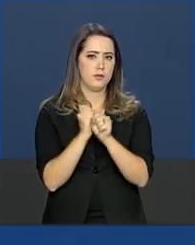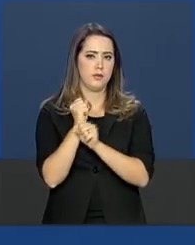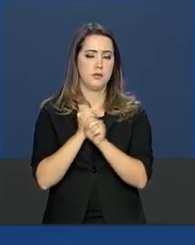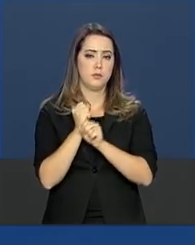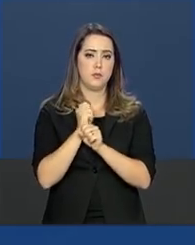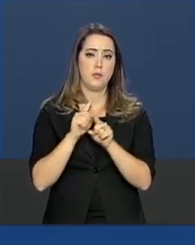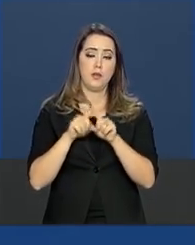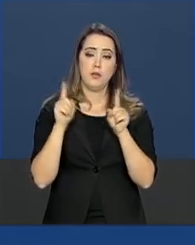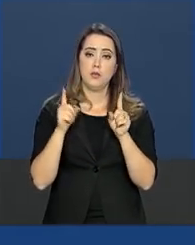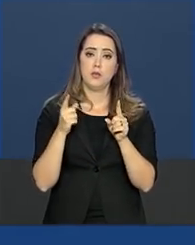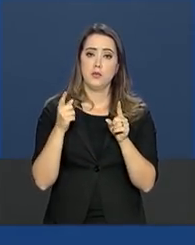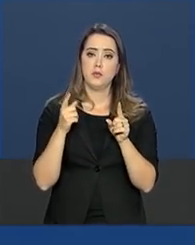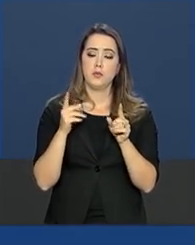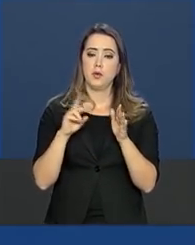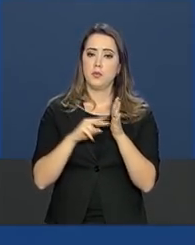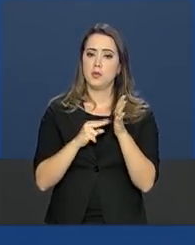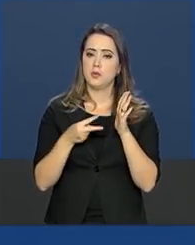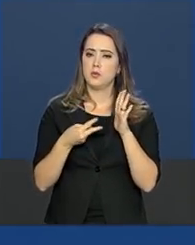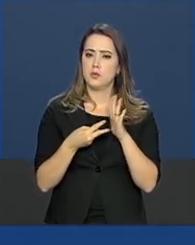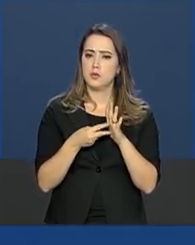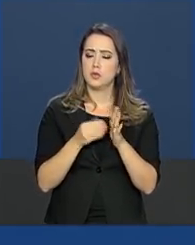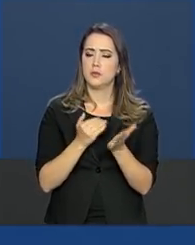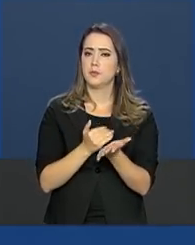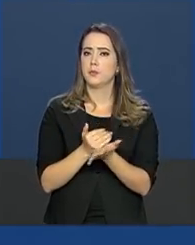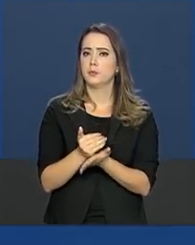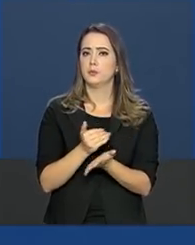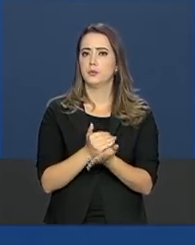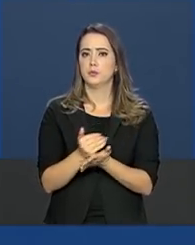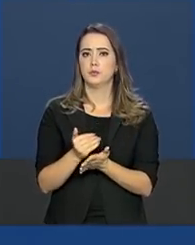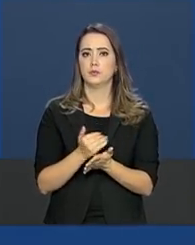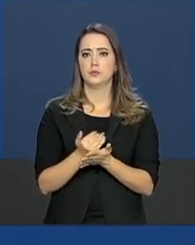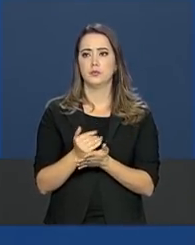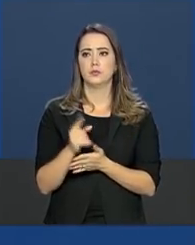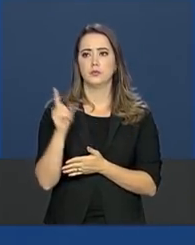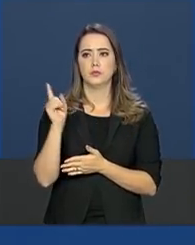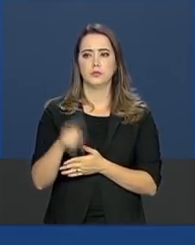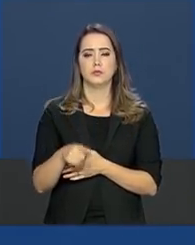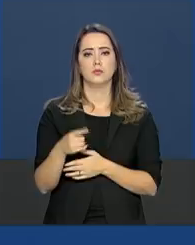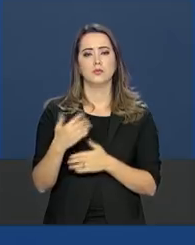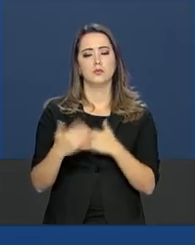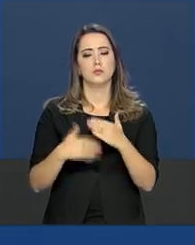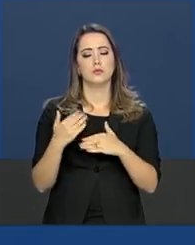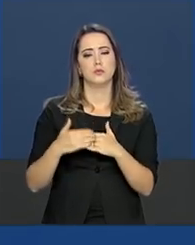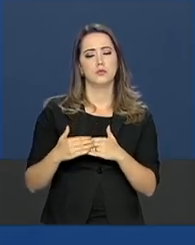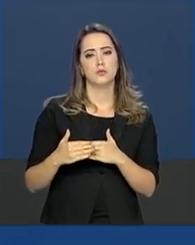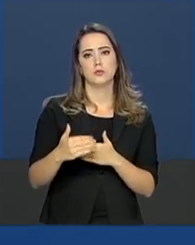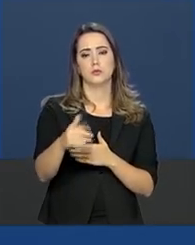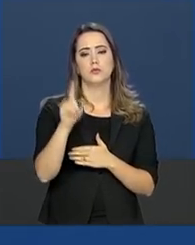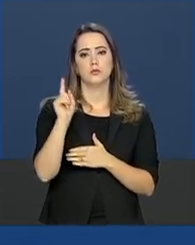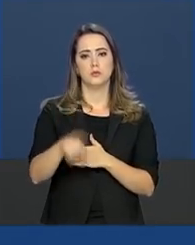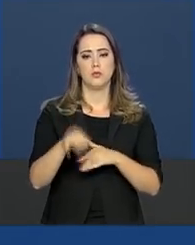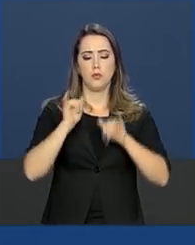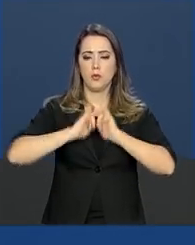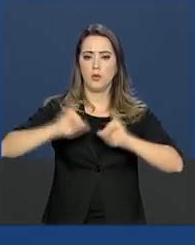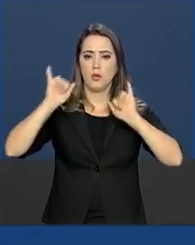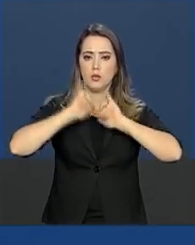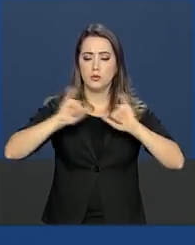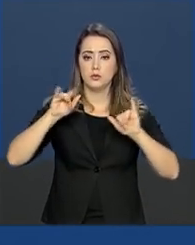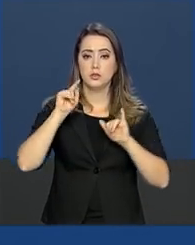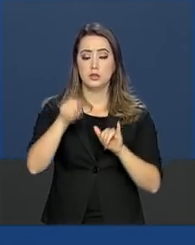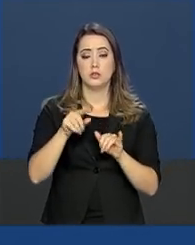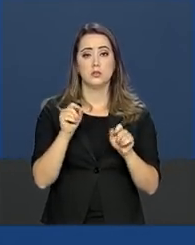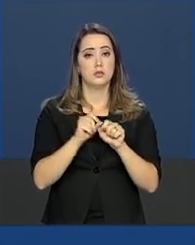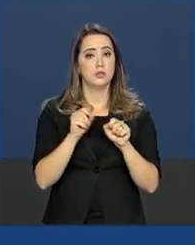2 anos, mas a concepção inicial, e sobre ser concepção inicial, a divulgação que